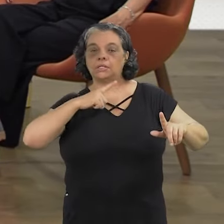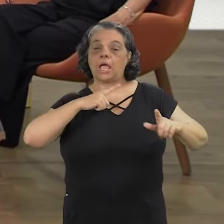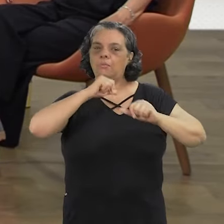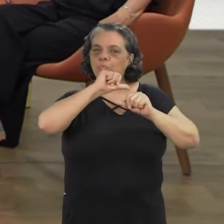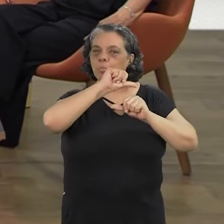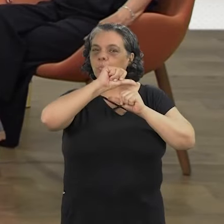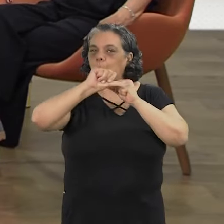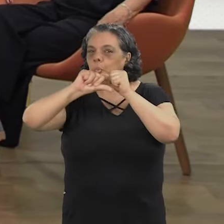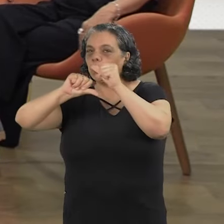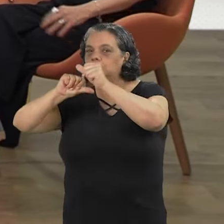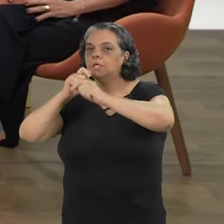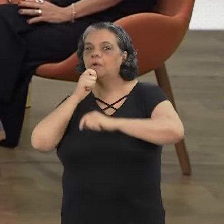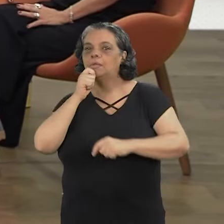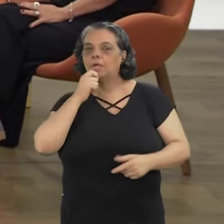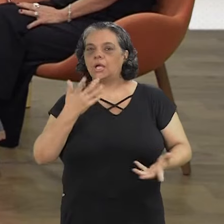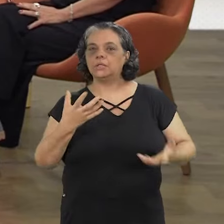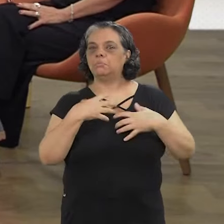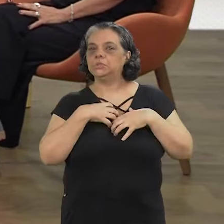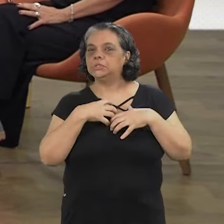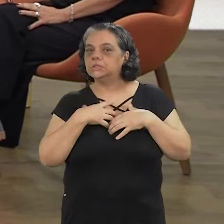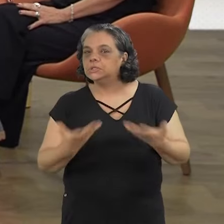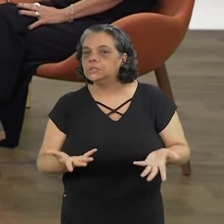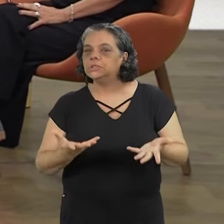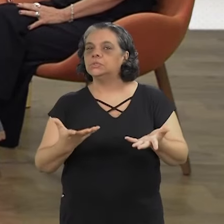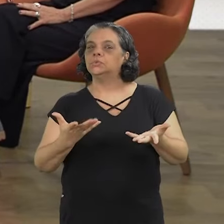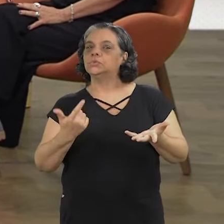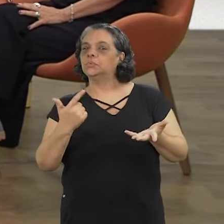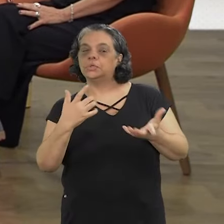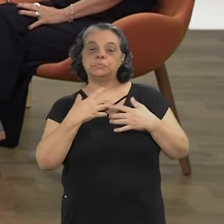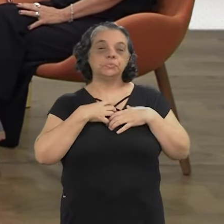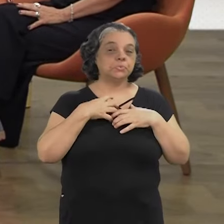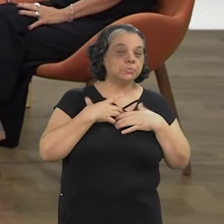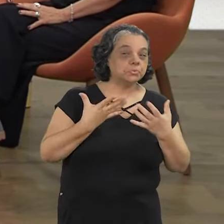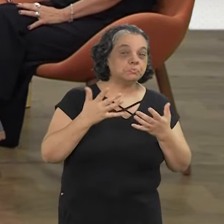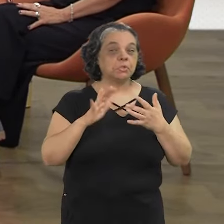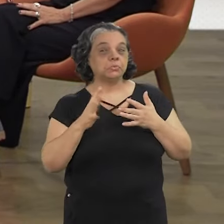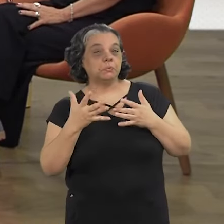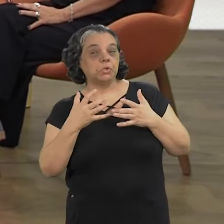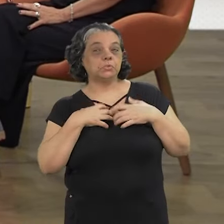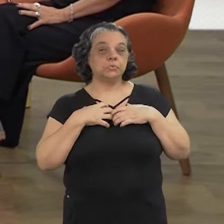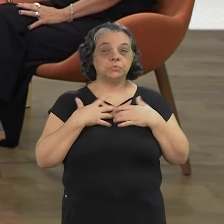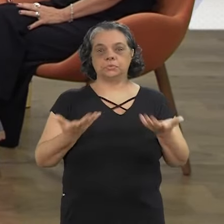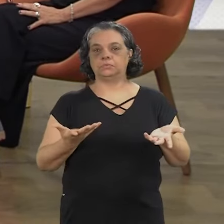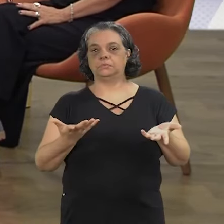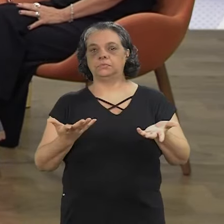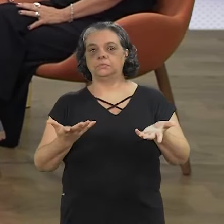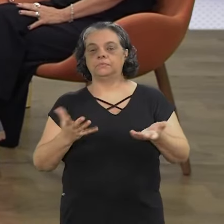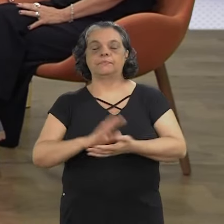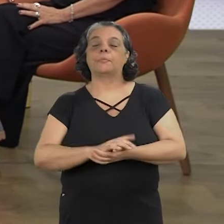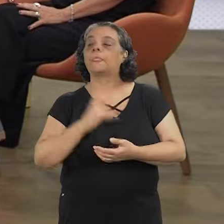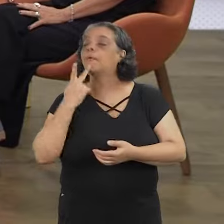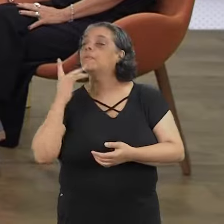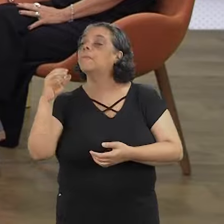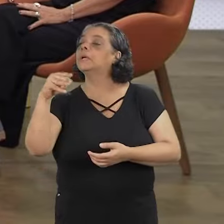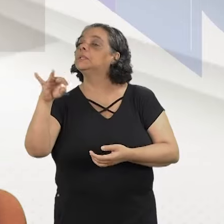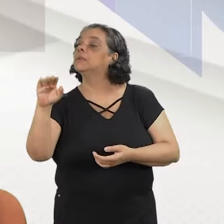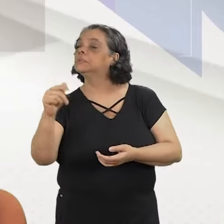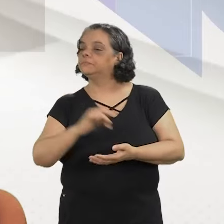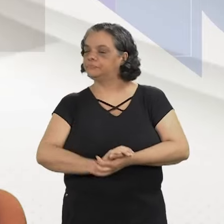está mudando né está mudando e me sinto está me dando e não me sinto tá mudando mais ou menos que que vocês TM a dizer sobre isso